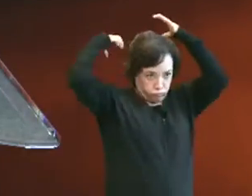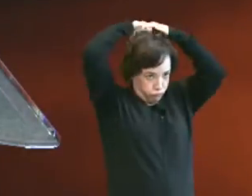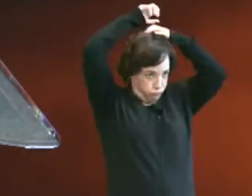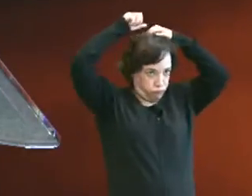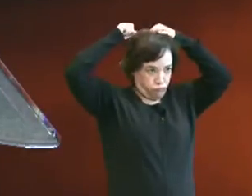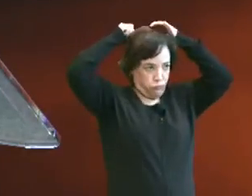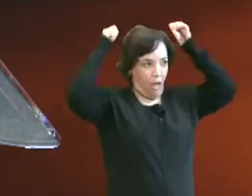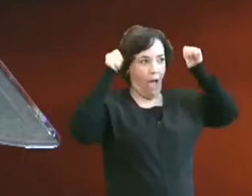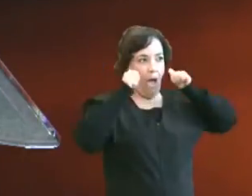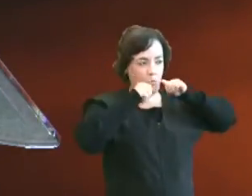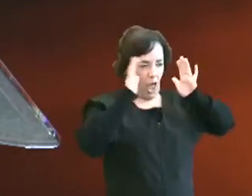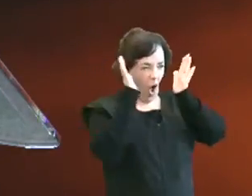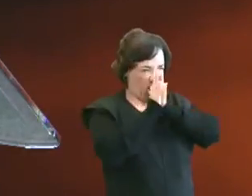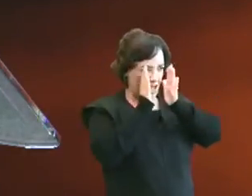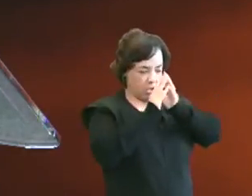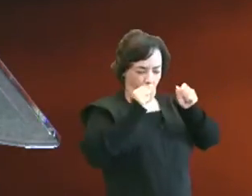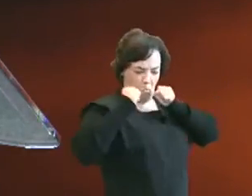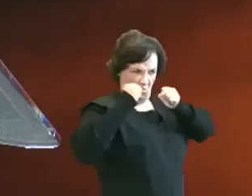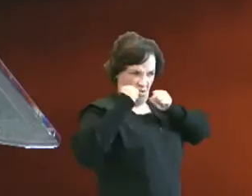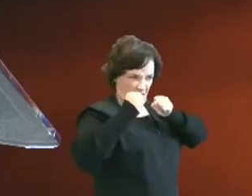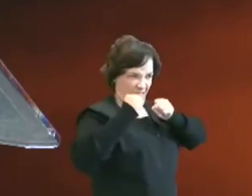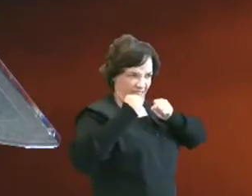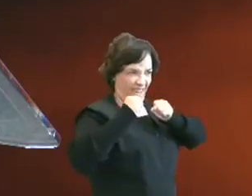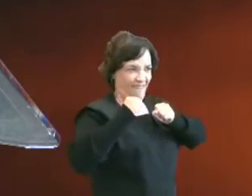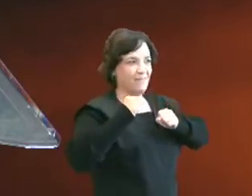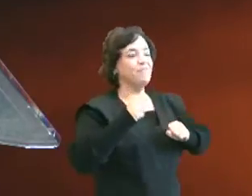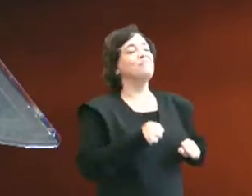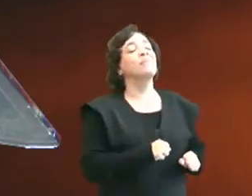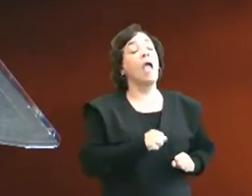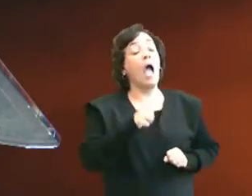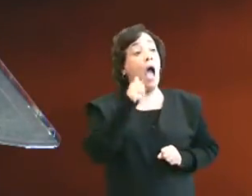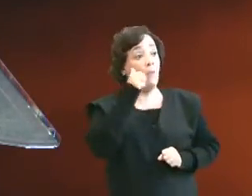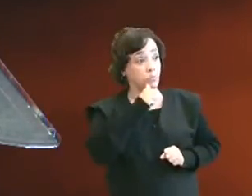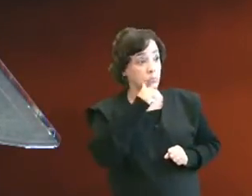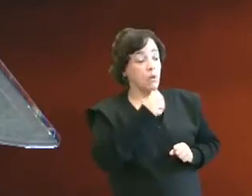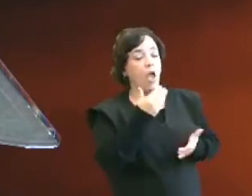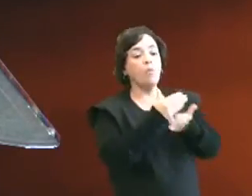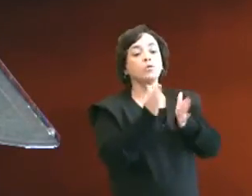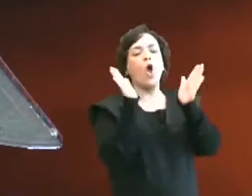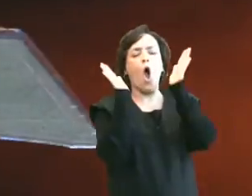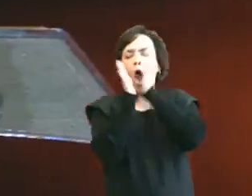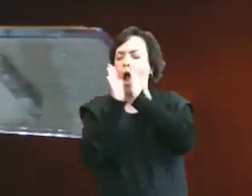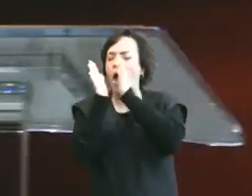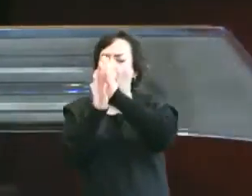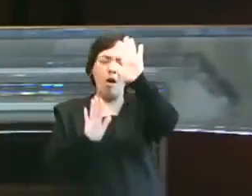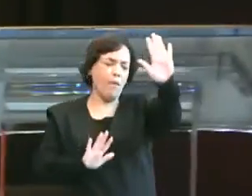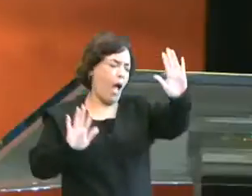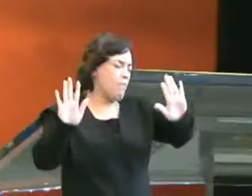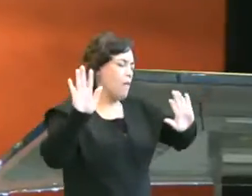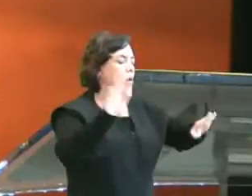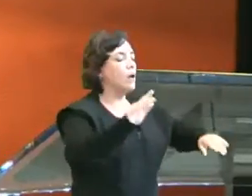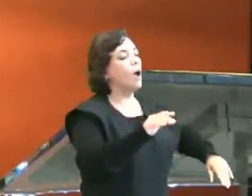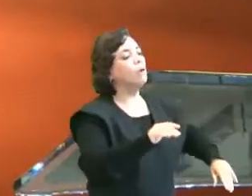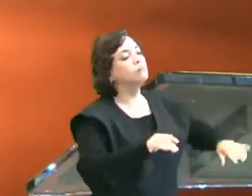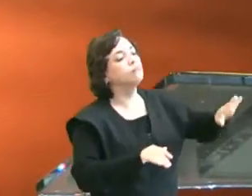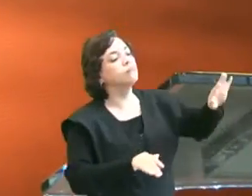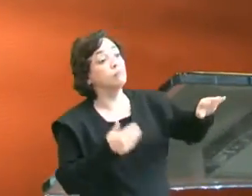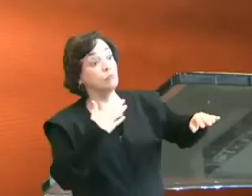Aquelas do poder. Ela começou a orar pelas pessoas e apontou para mim: ei, vem cá